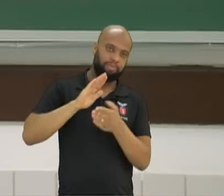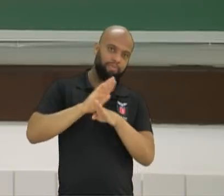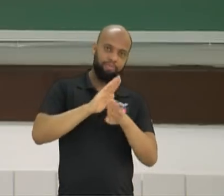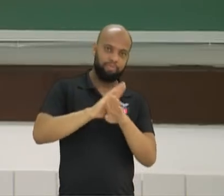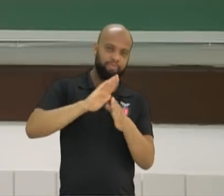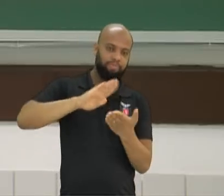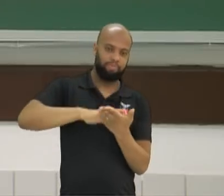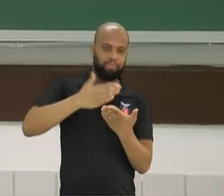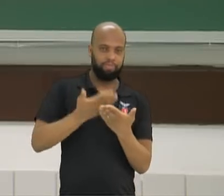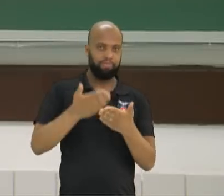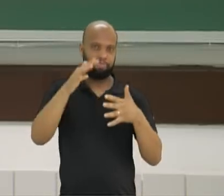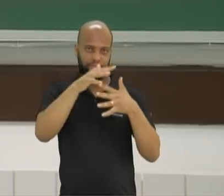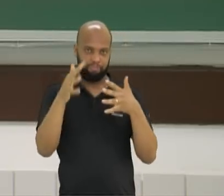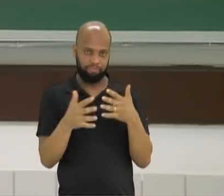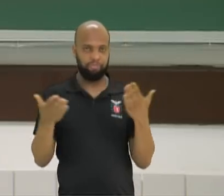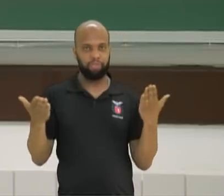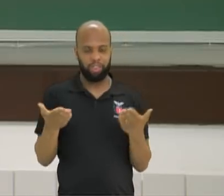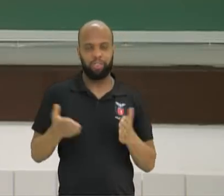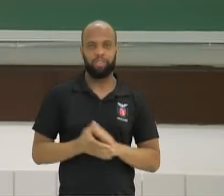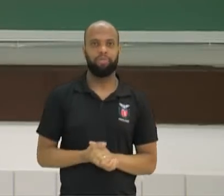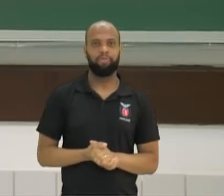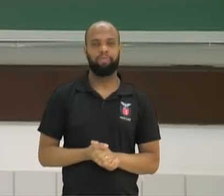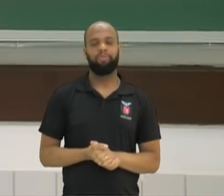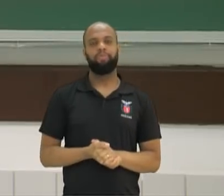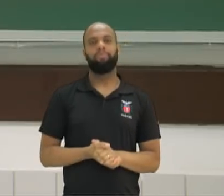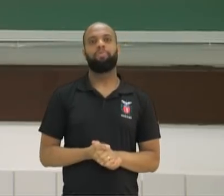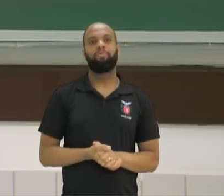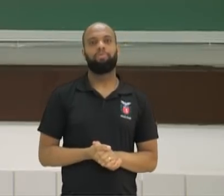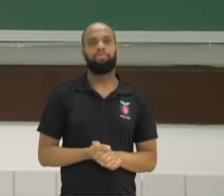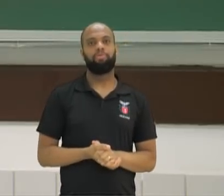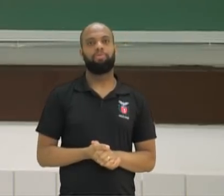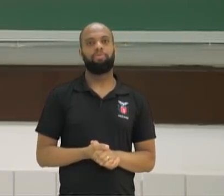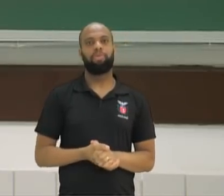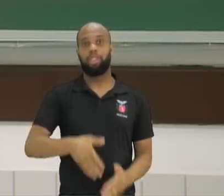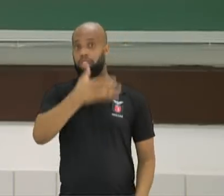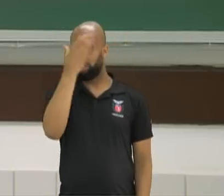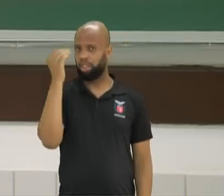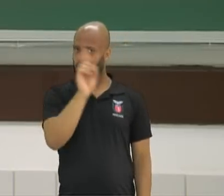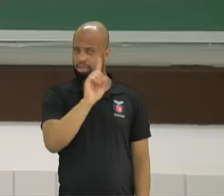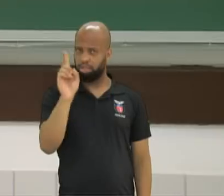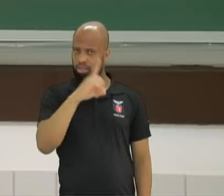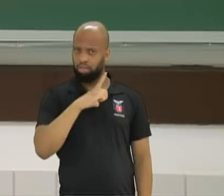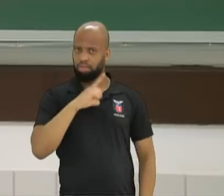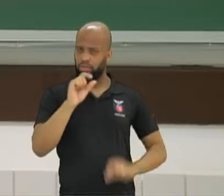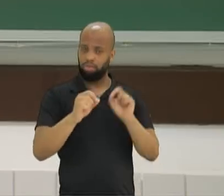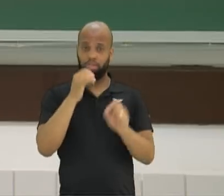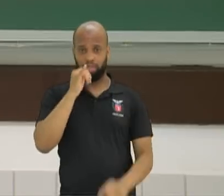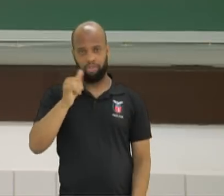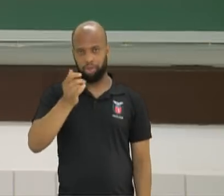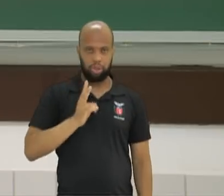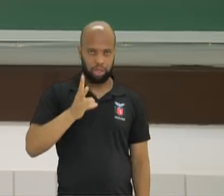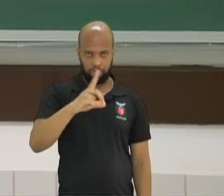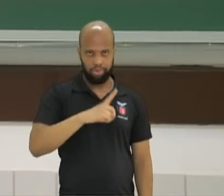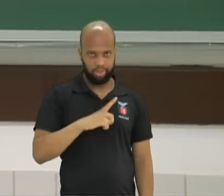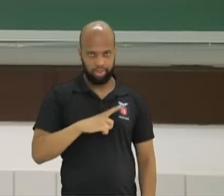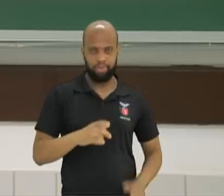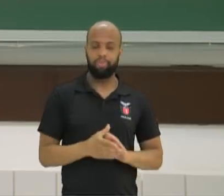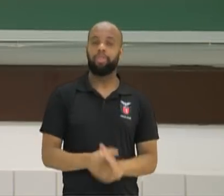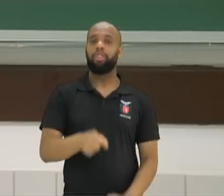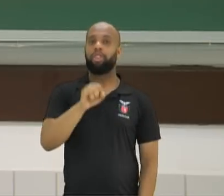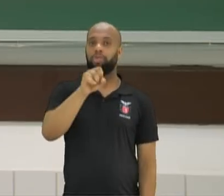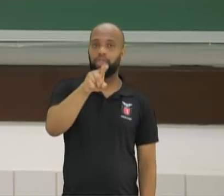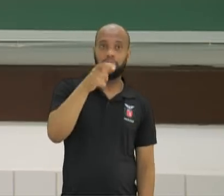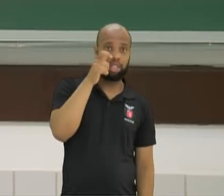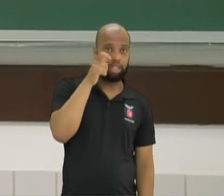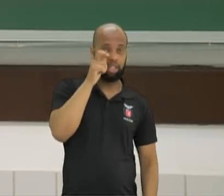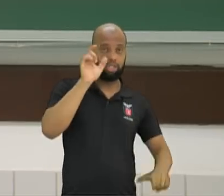interpretando a nossa aula em Libras. E não podemos esquecer aqueles recados de todo início de aula, né? Se